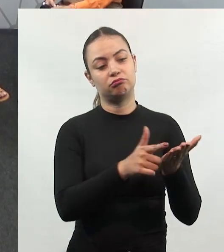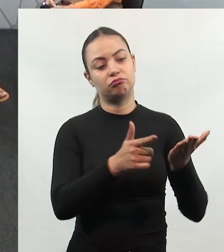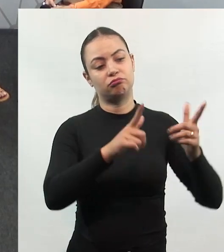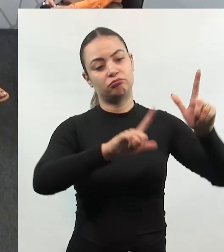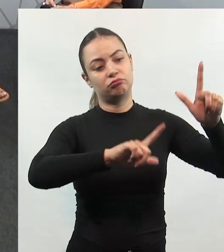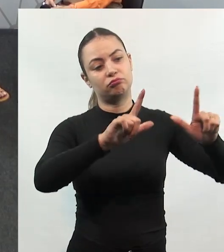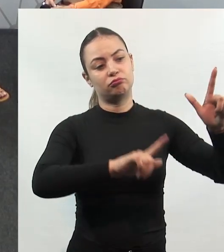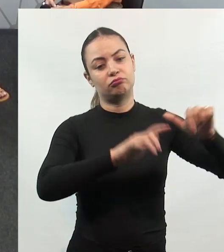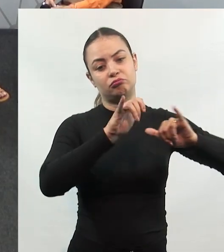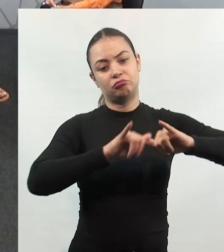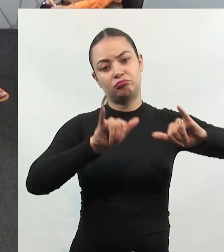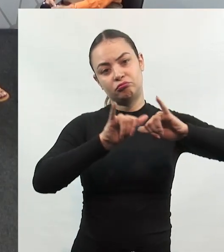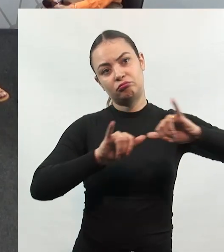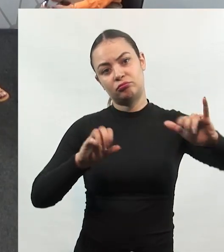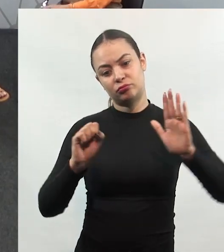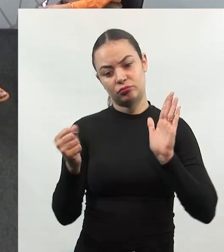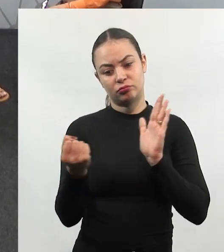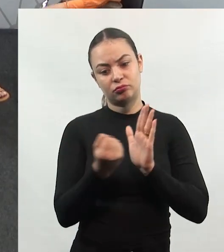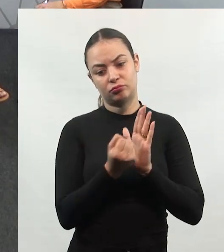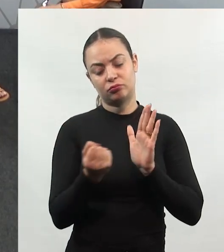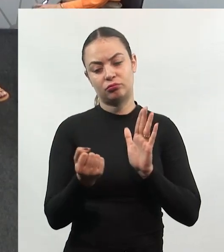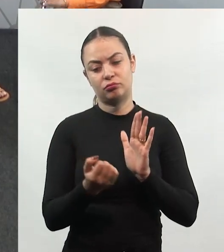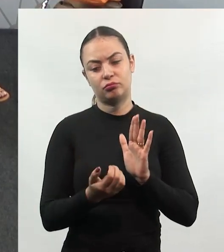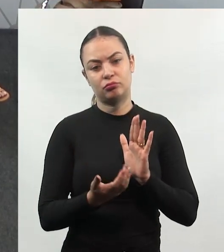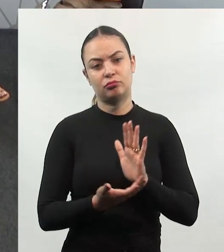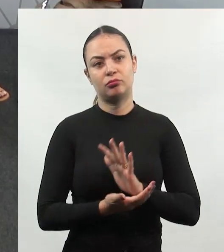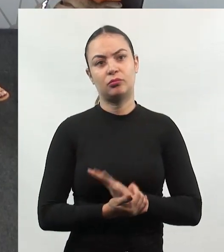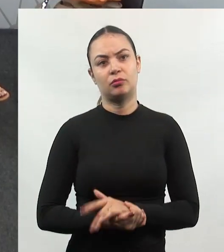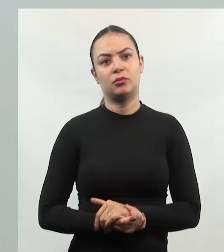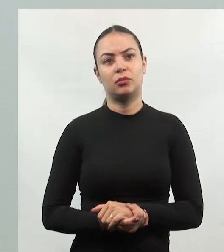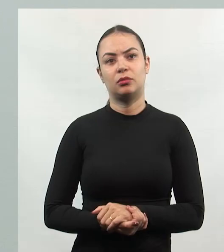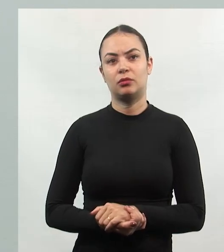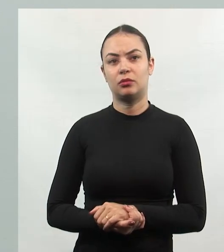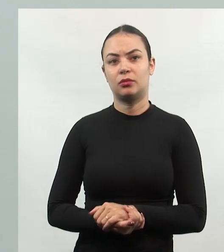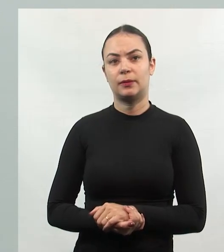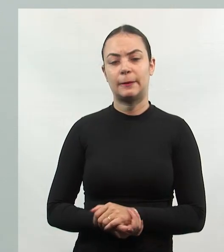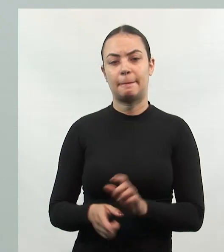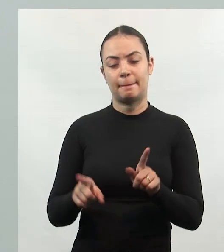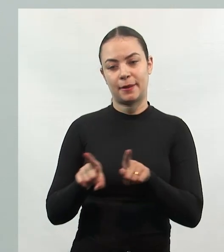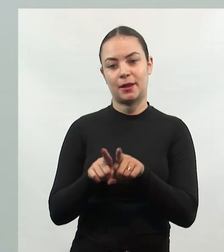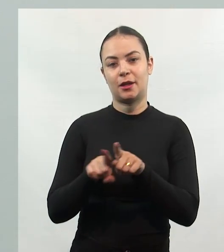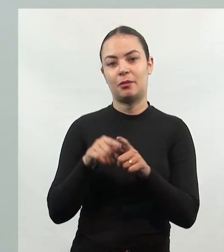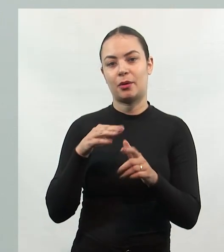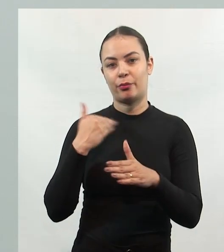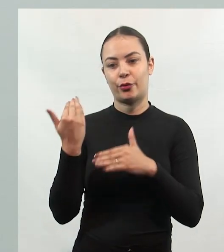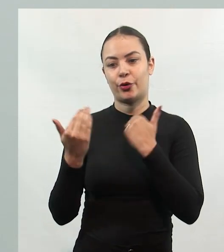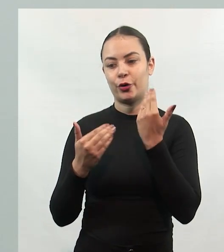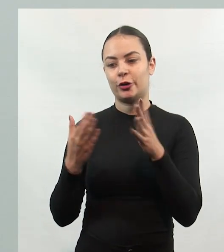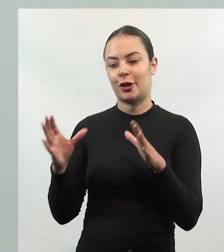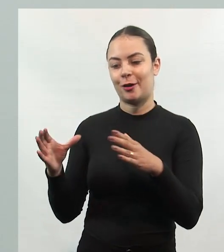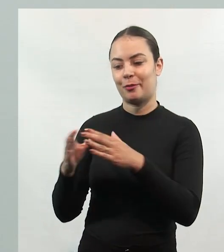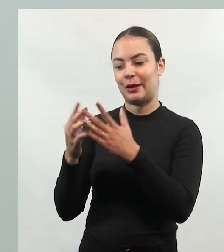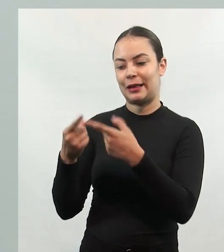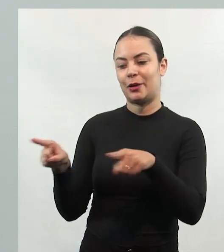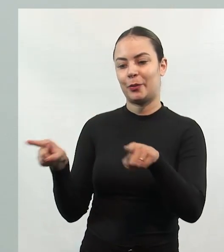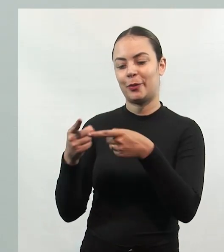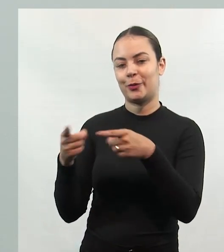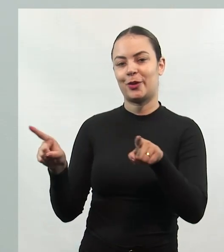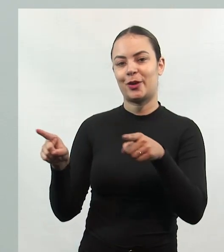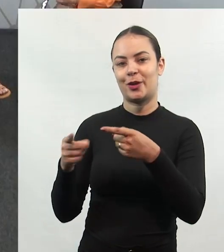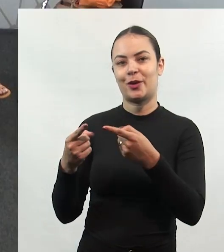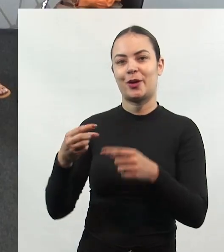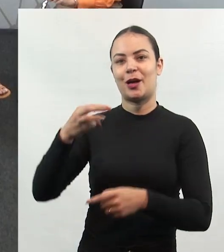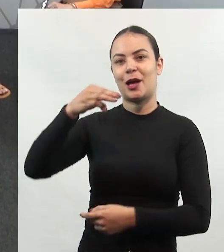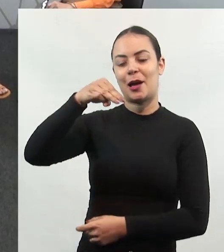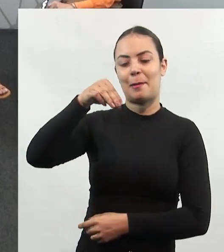outros acontecimentos. Tem muita participação Eline, aqui. sabe um acontecimento legal para lembrar? Fala. Do GICS. Alguém